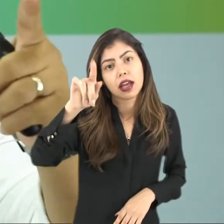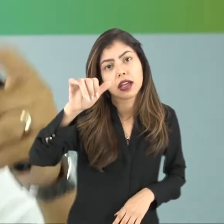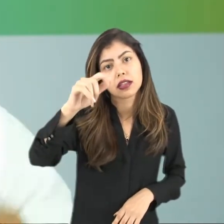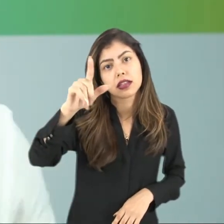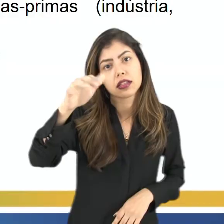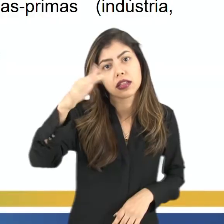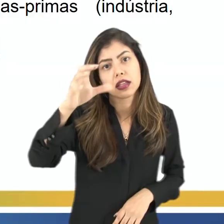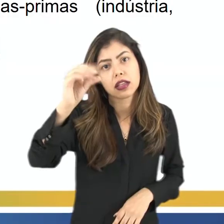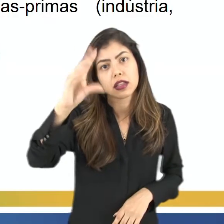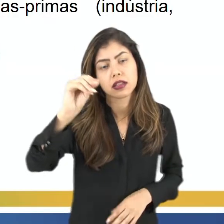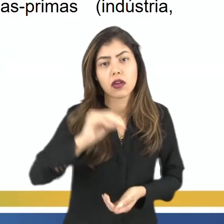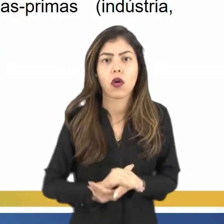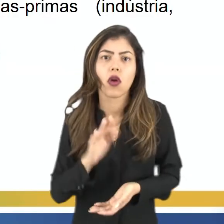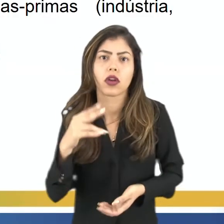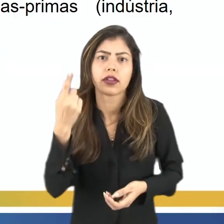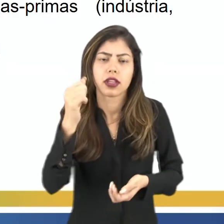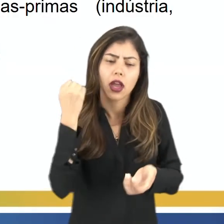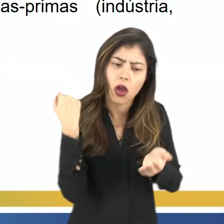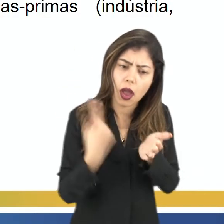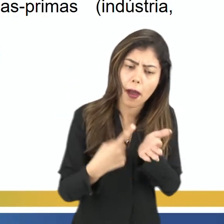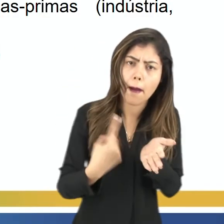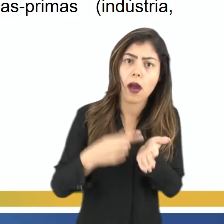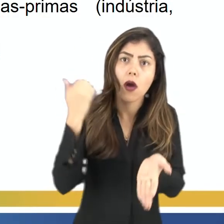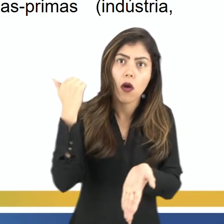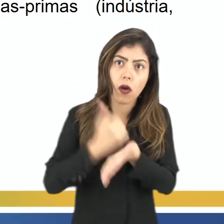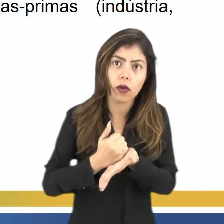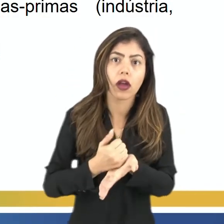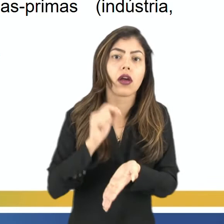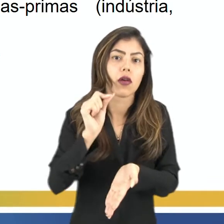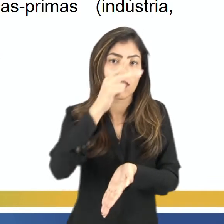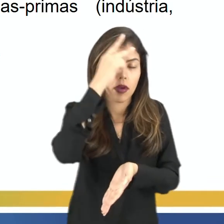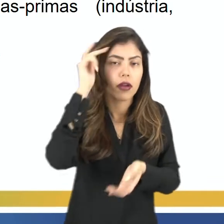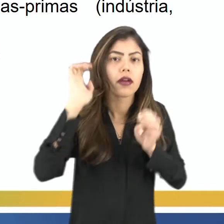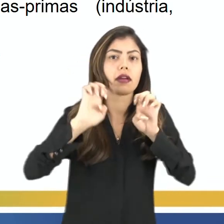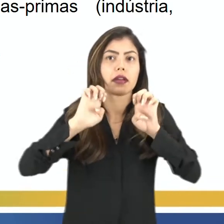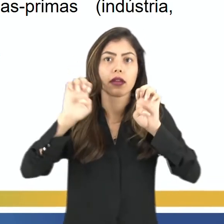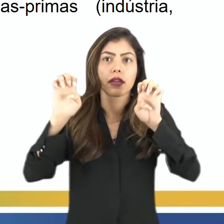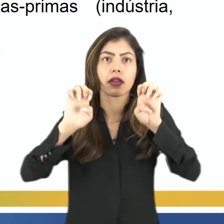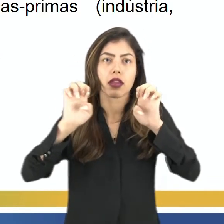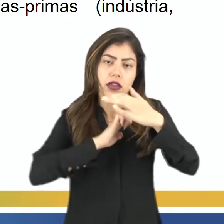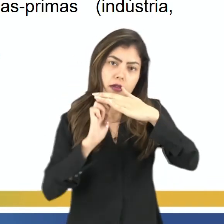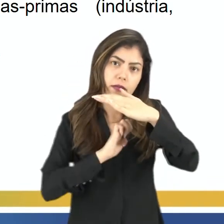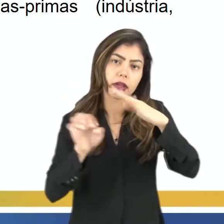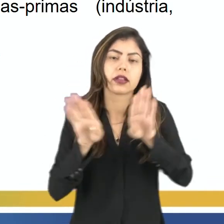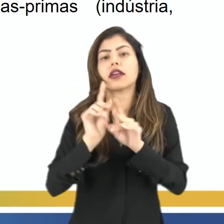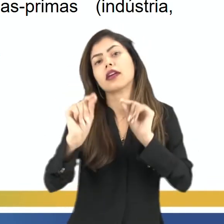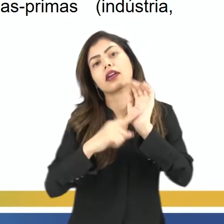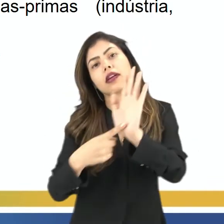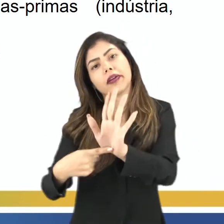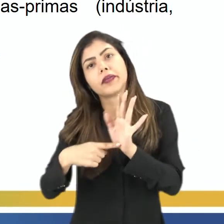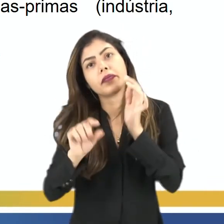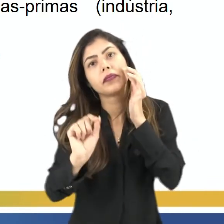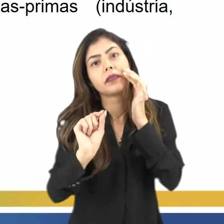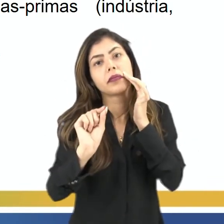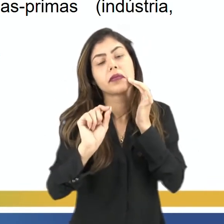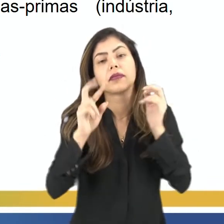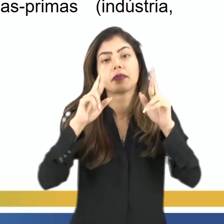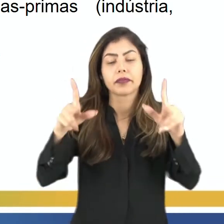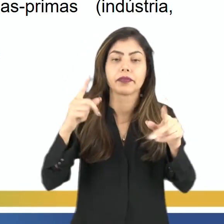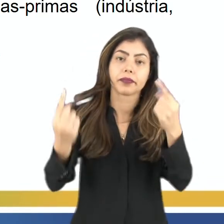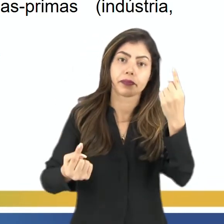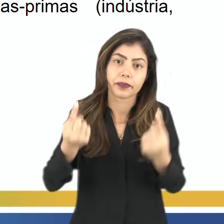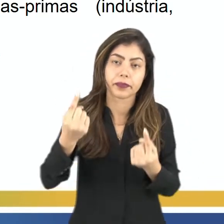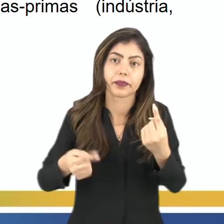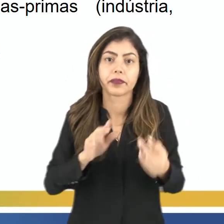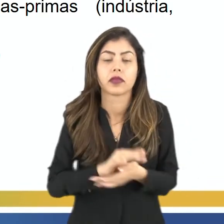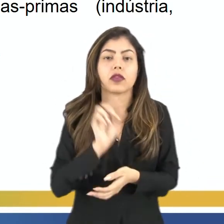está relacionada ao setor terciário. Terceirização é quando você contrata uma empresa que vai fazer um serviço na sua empresa, tá?